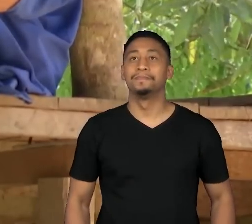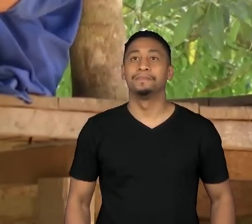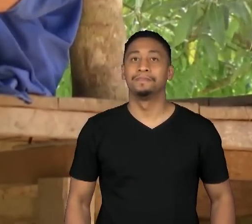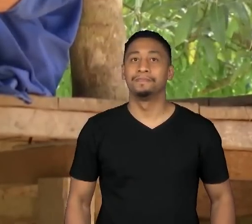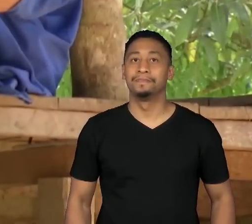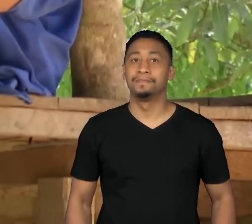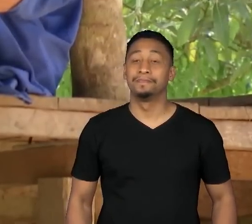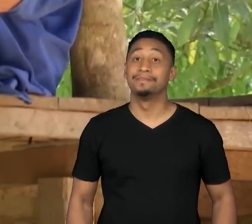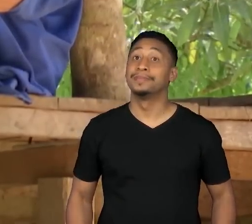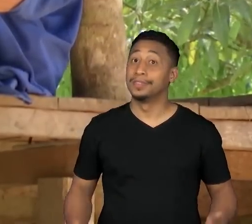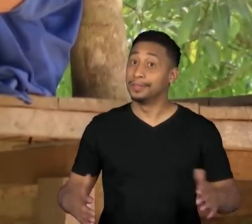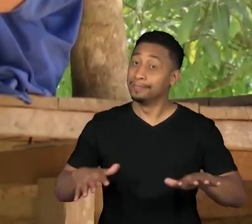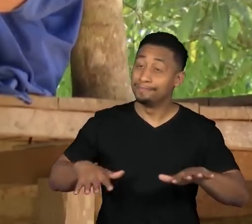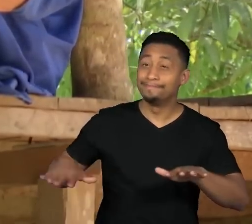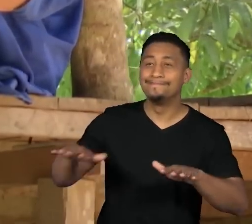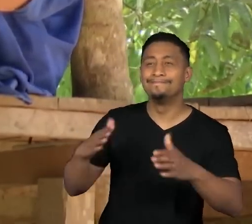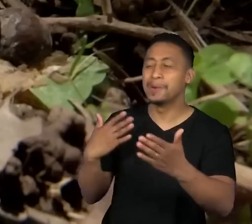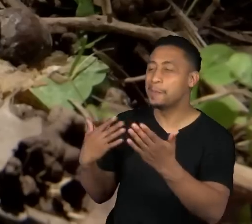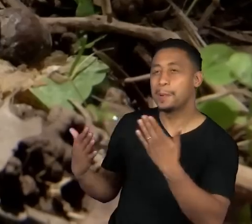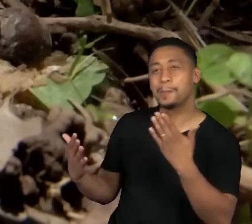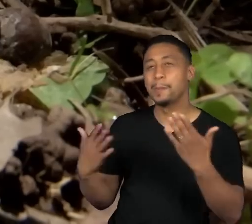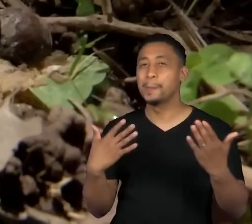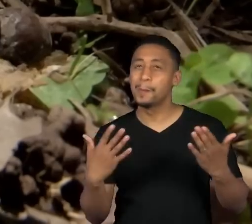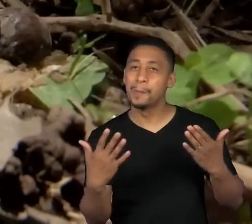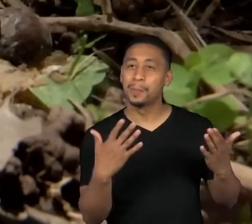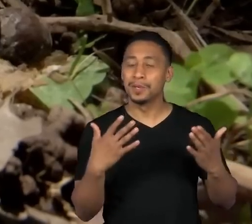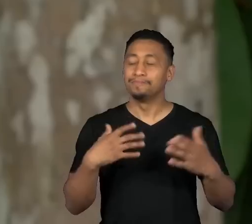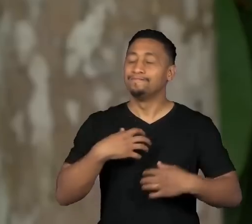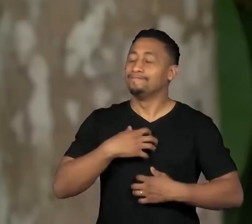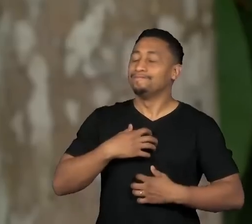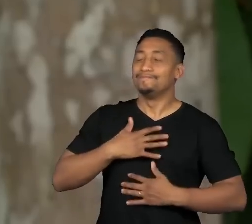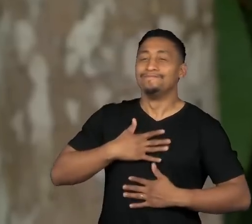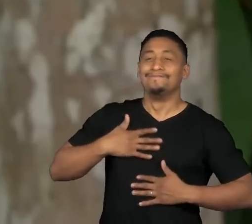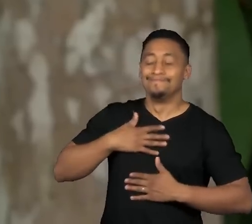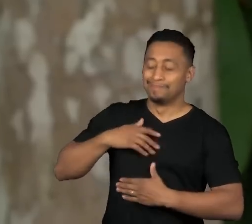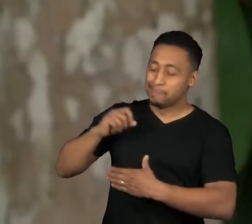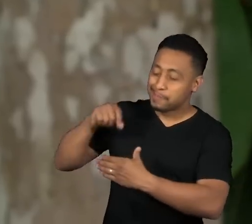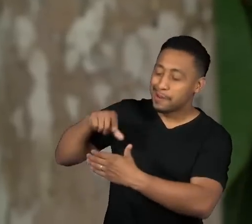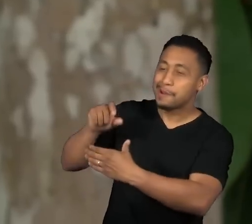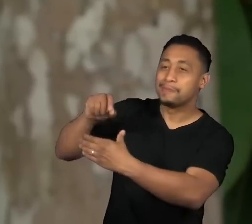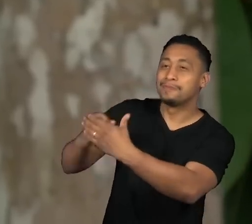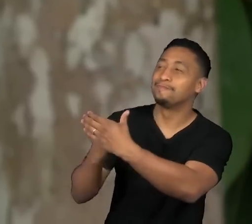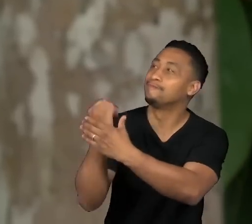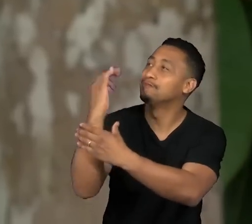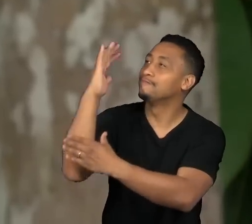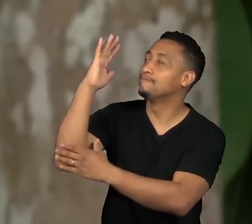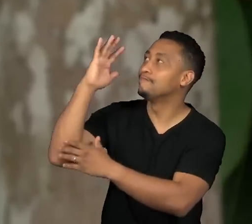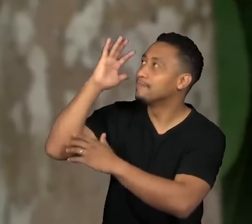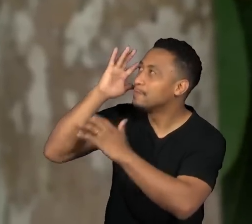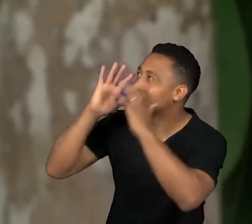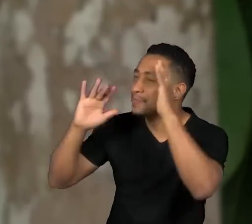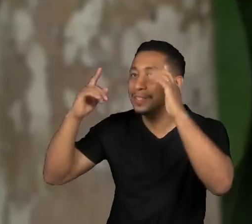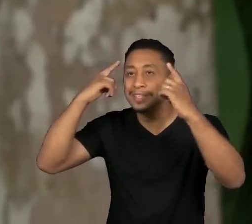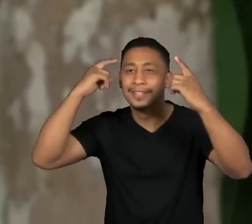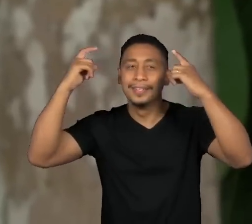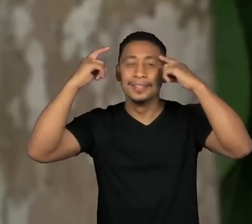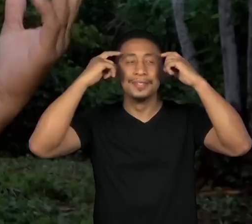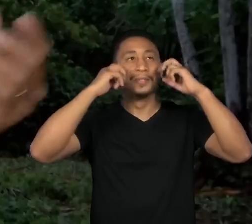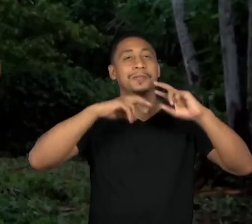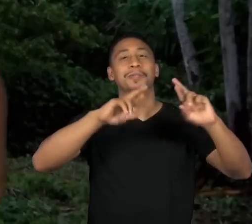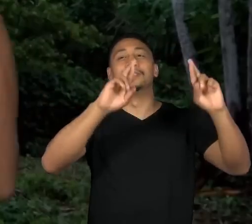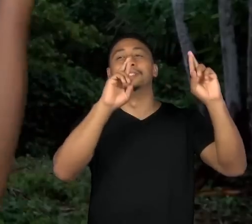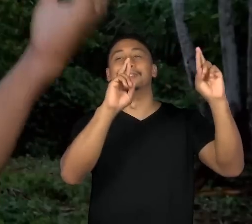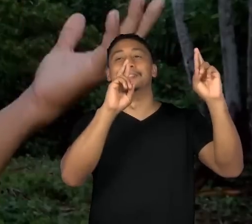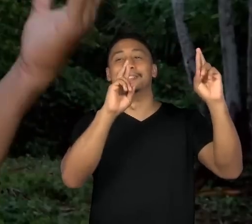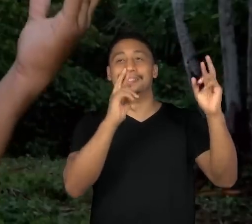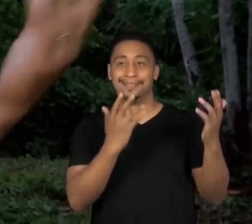Em verso e prosa, o povo Axaninca é semeador de árvores, de ideias e de esperança. Quando